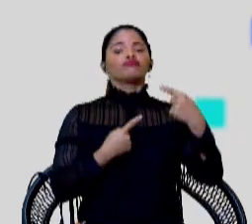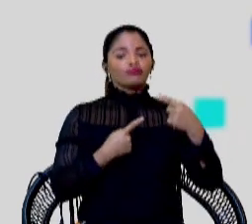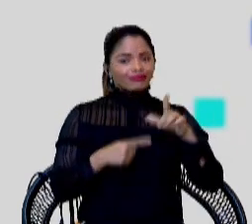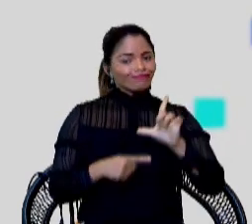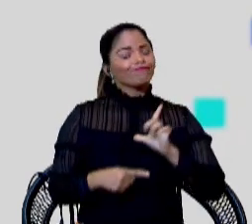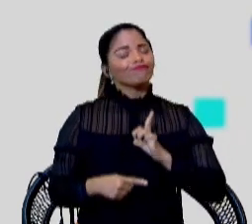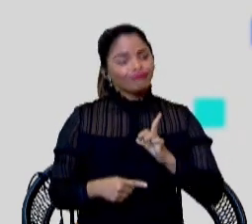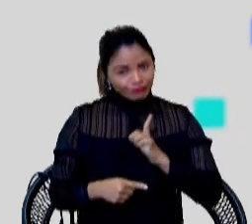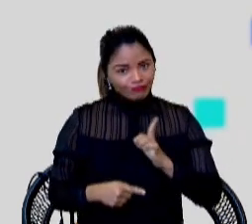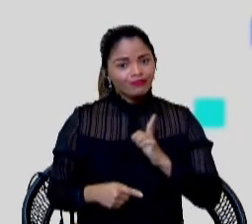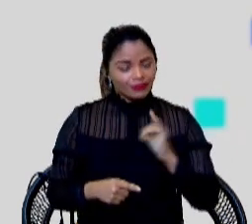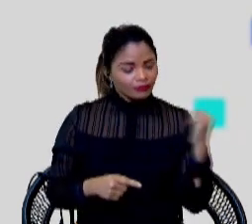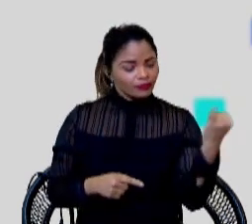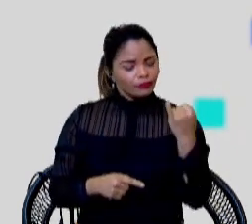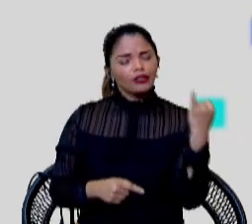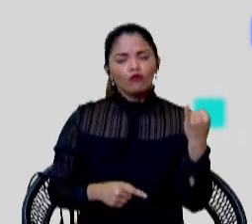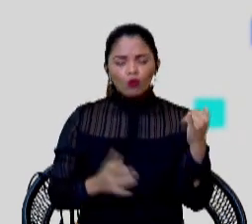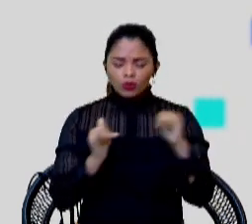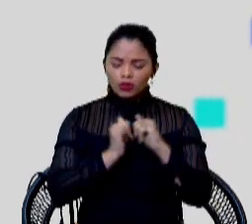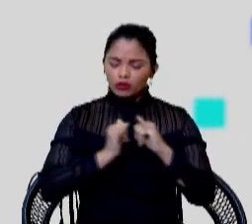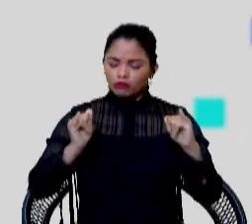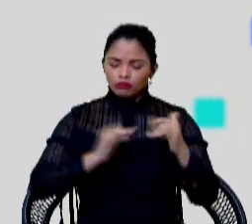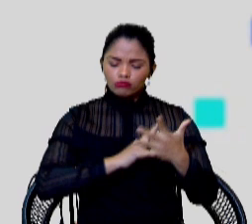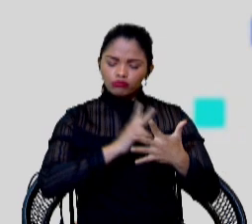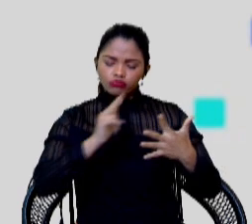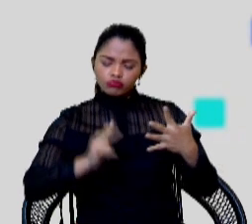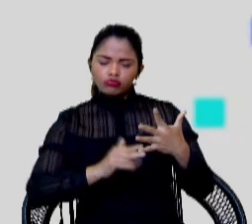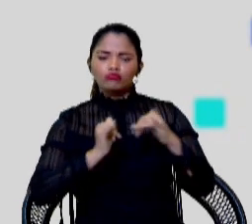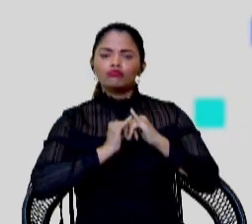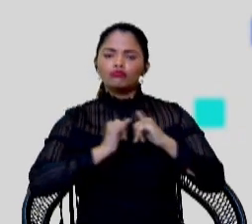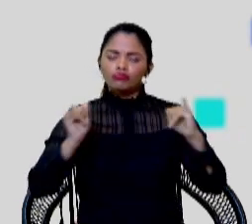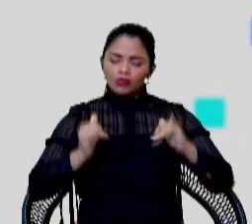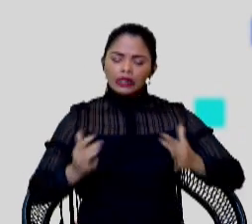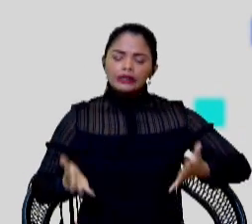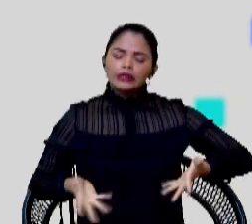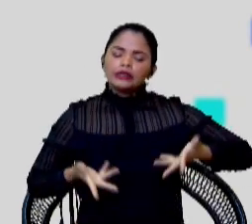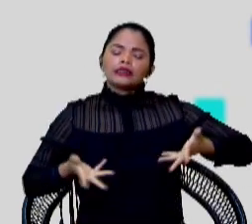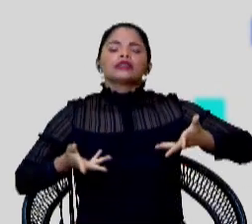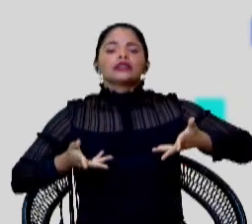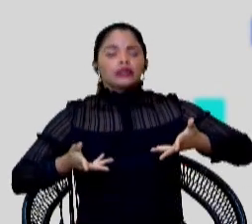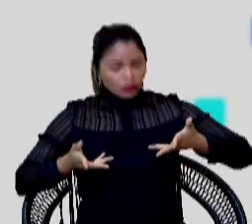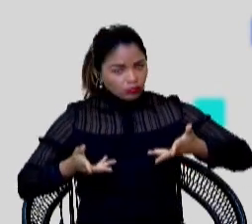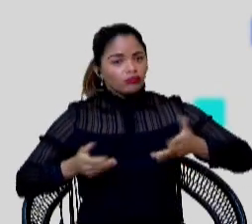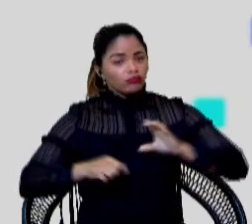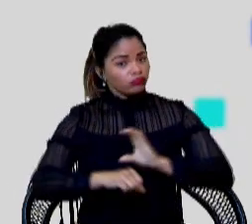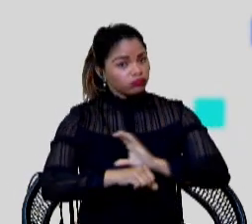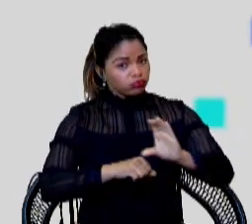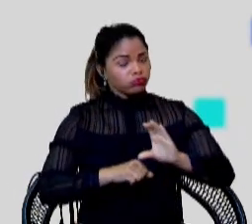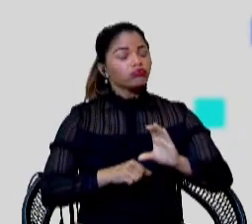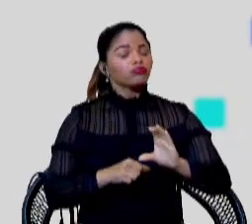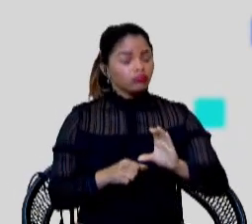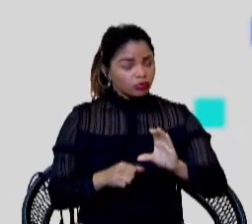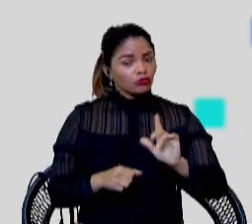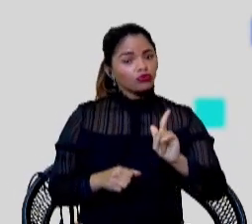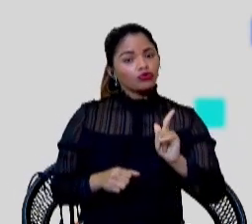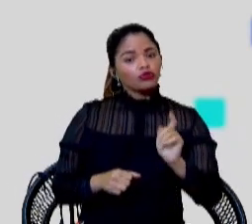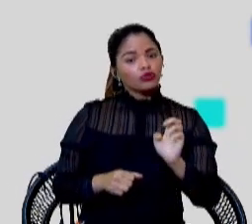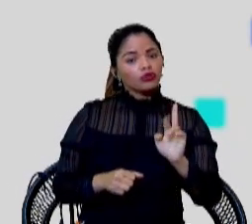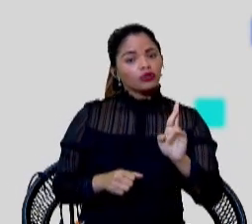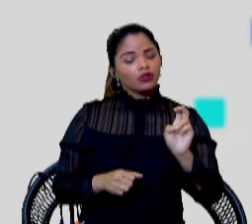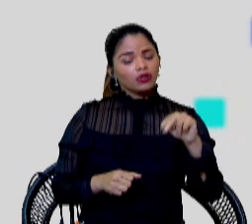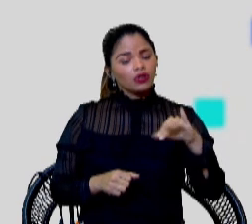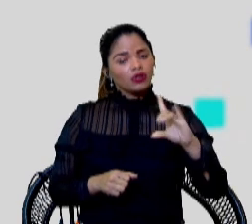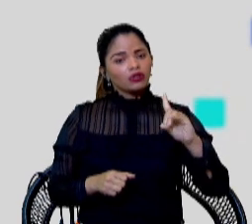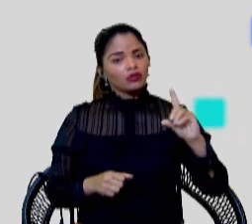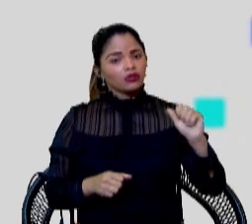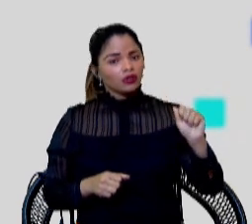é importante vocês fazerem todo tipo de anúncio, todo tipo de impulsionamento, né, de patrocínio pelo gerenciador, porque vocês vão ter